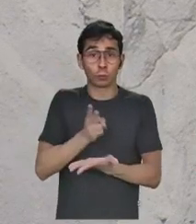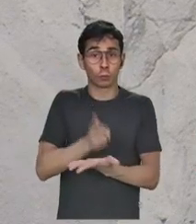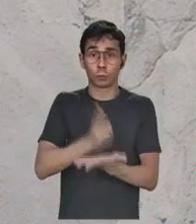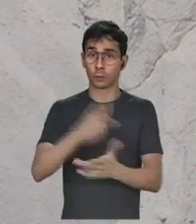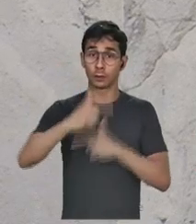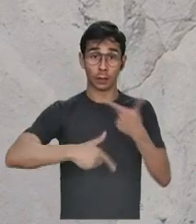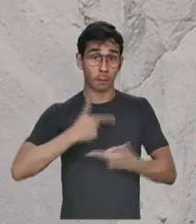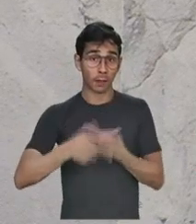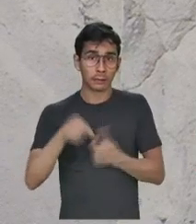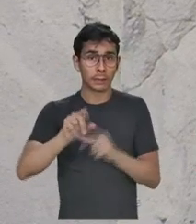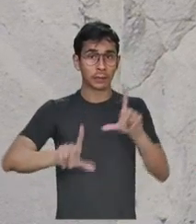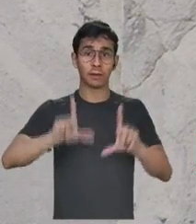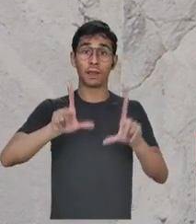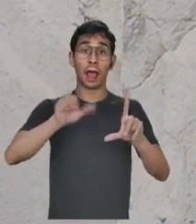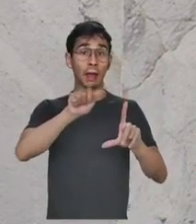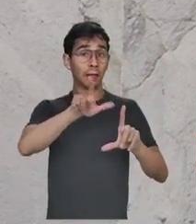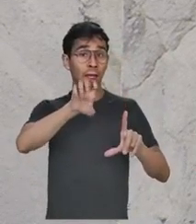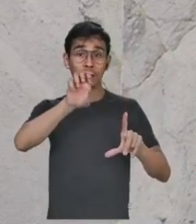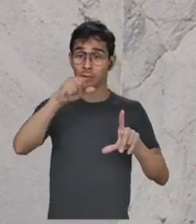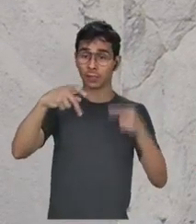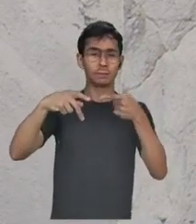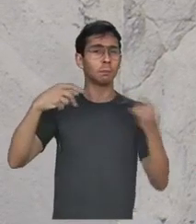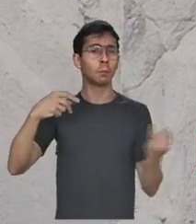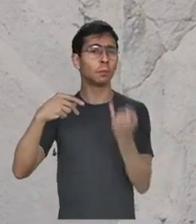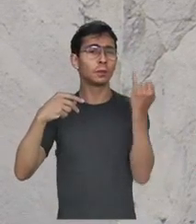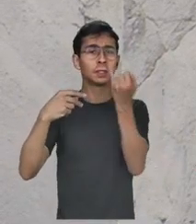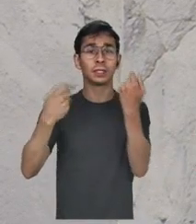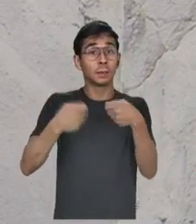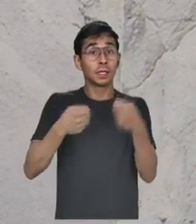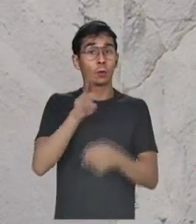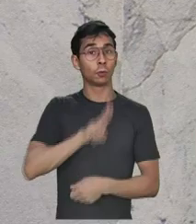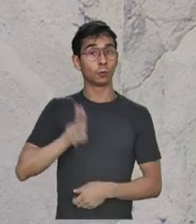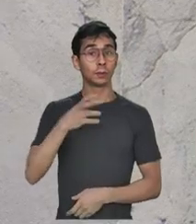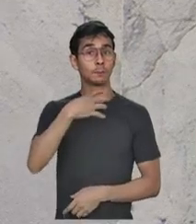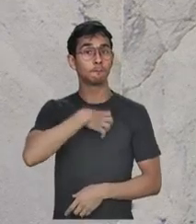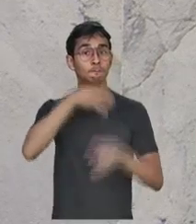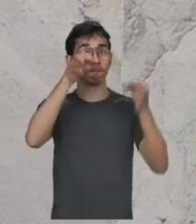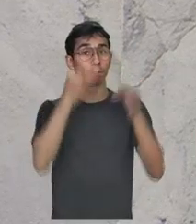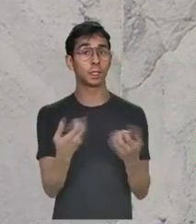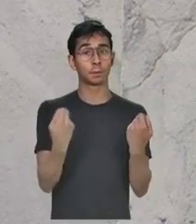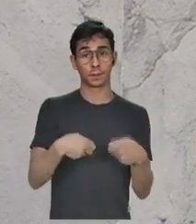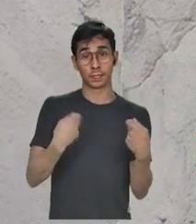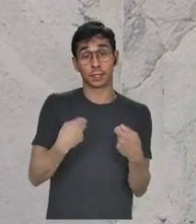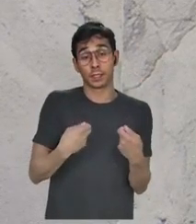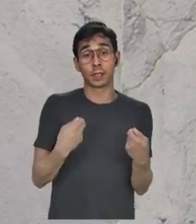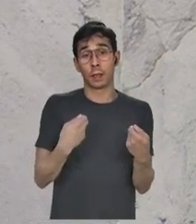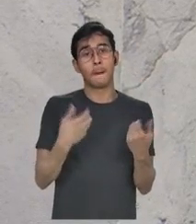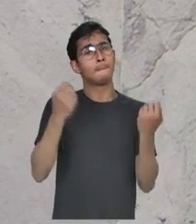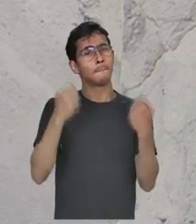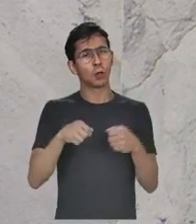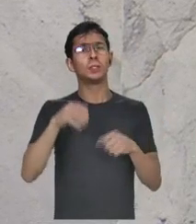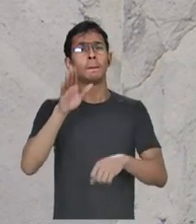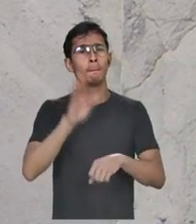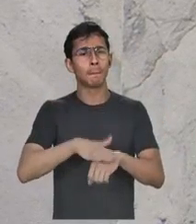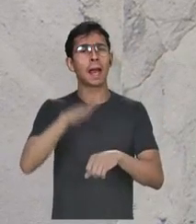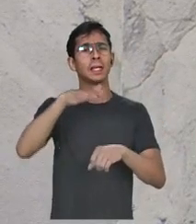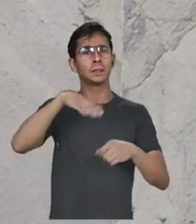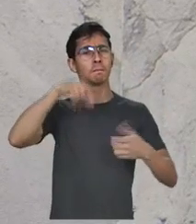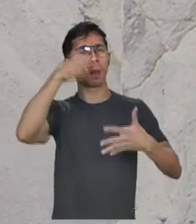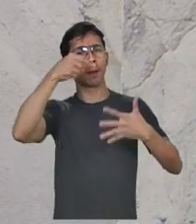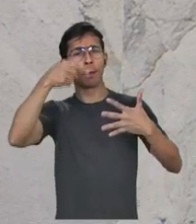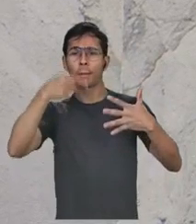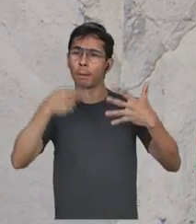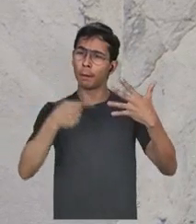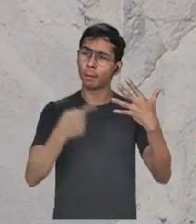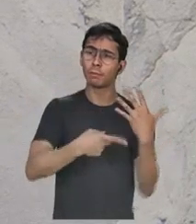tv muito importante que aliás não é usada da maneira devida por nós acho que ela tem muito mais condição de ser explorada de ser usada é uma